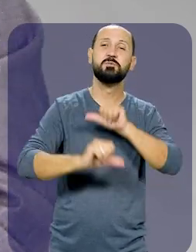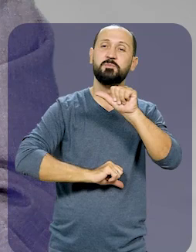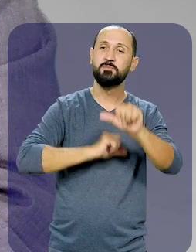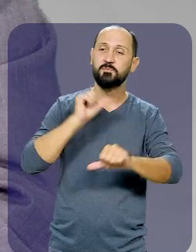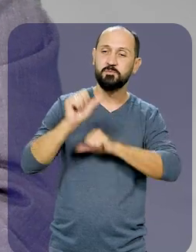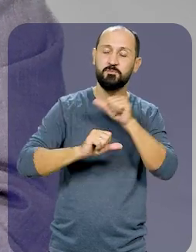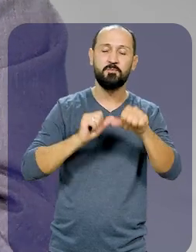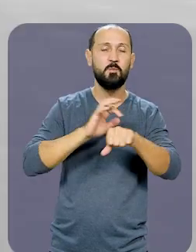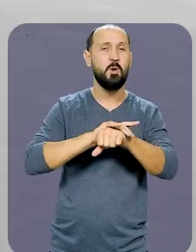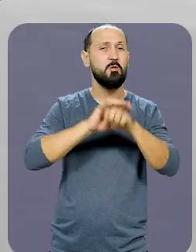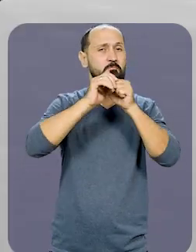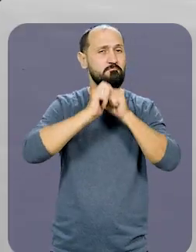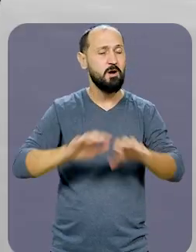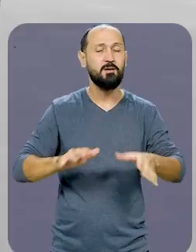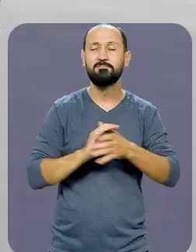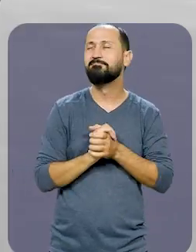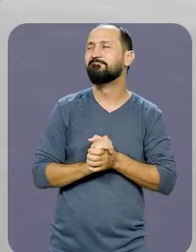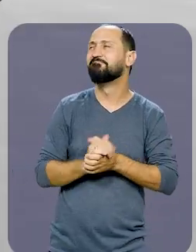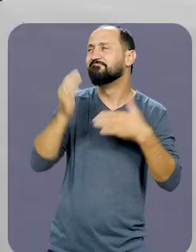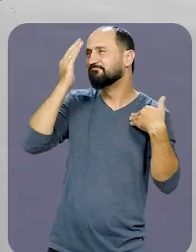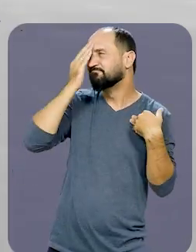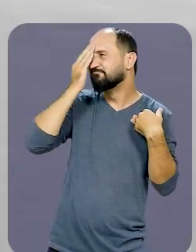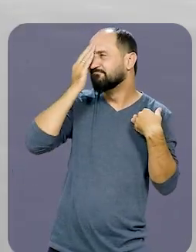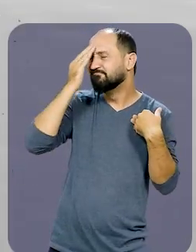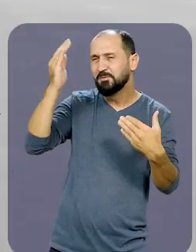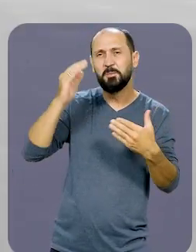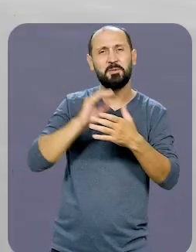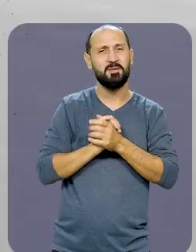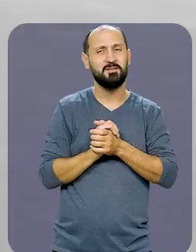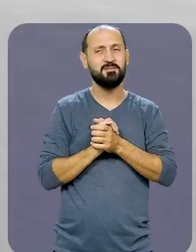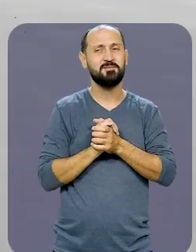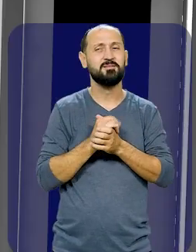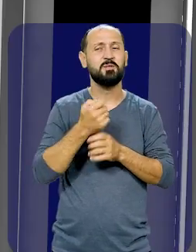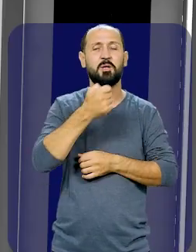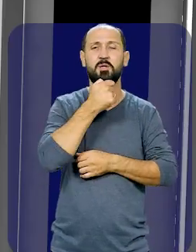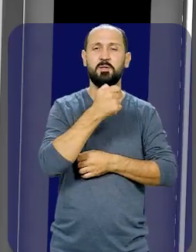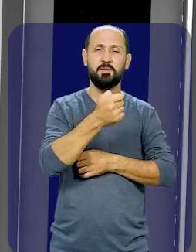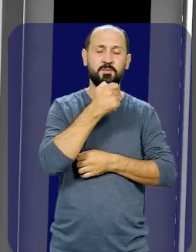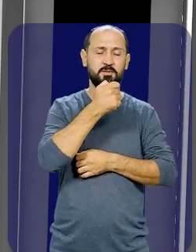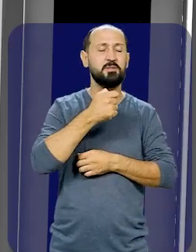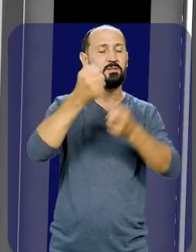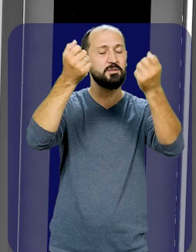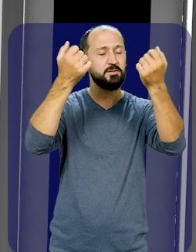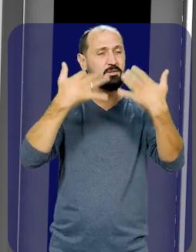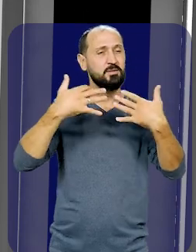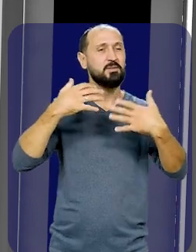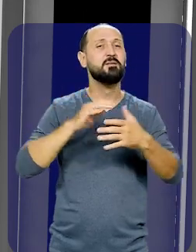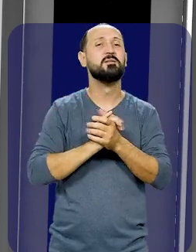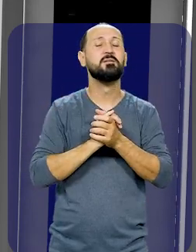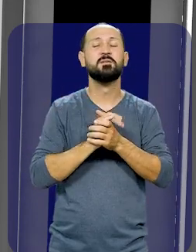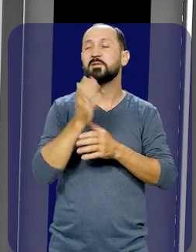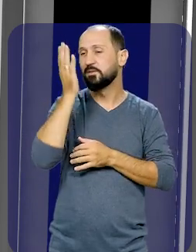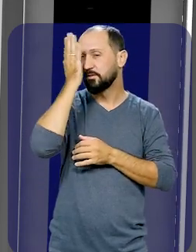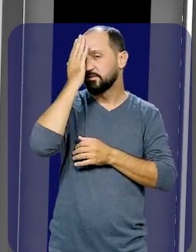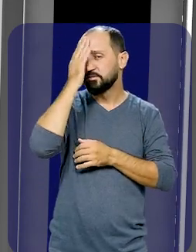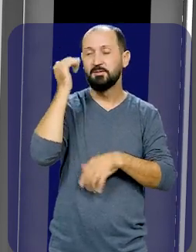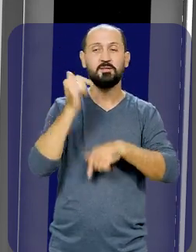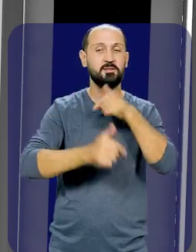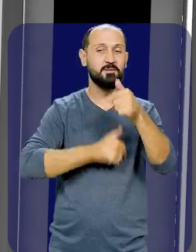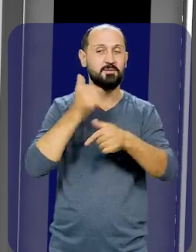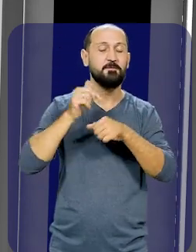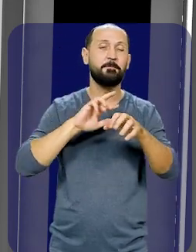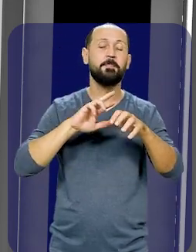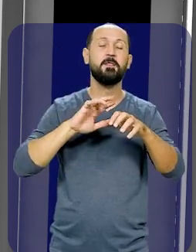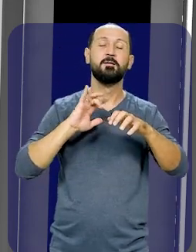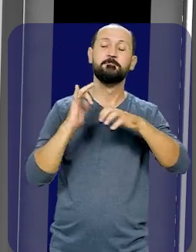grande catástrofe. Doutor, muito obrigada pela sua entrevista aqui, esclareceu bastante. Eu sei que o senhor é muito ativo nas redes